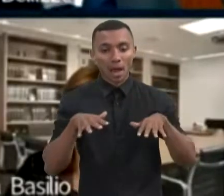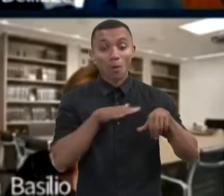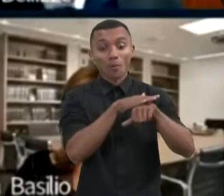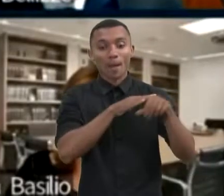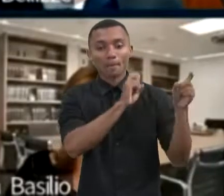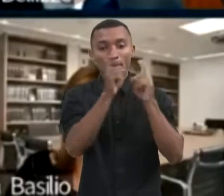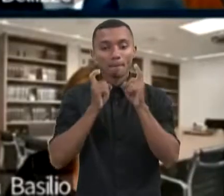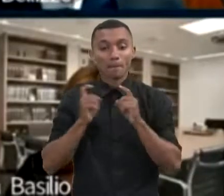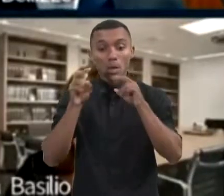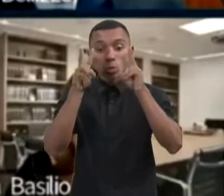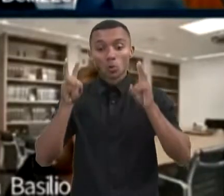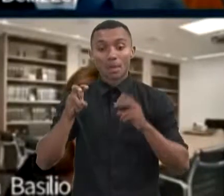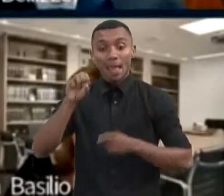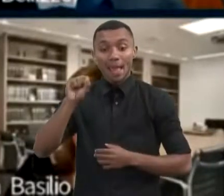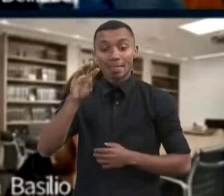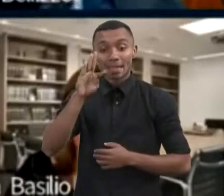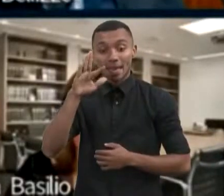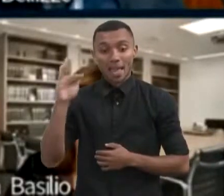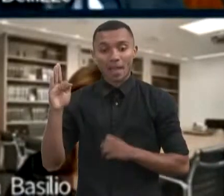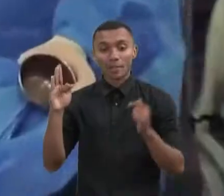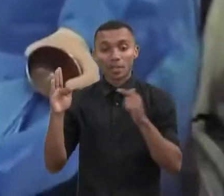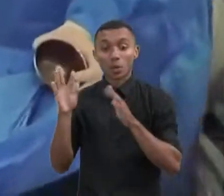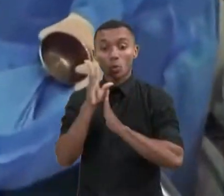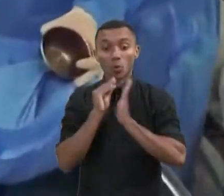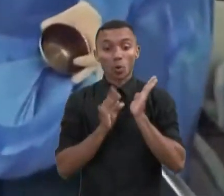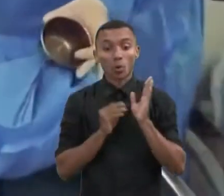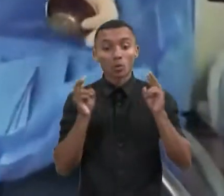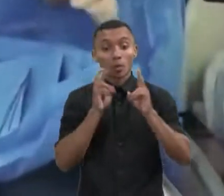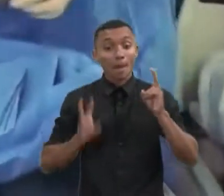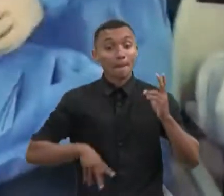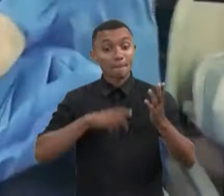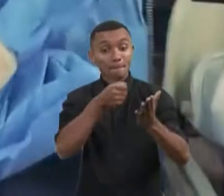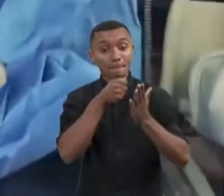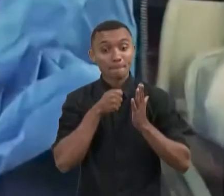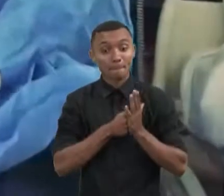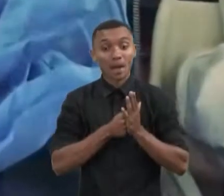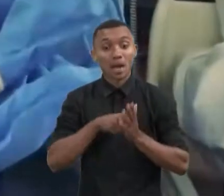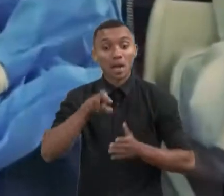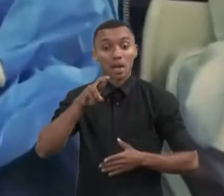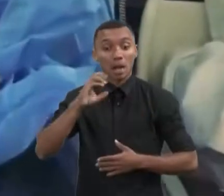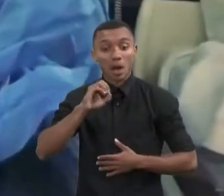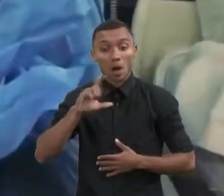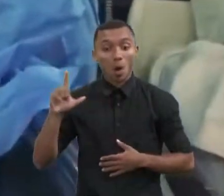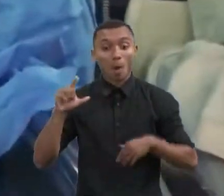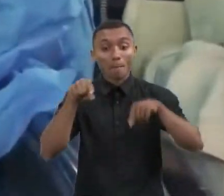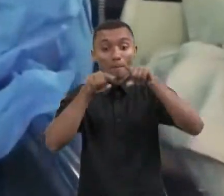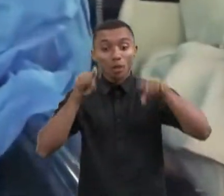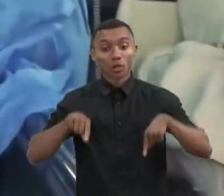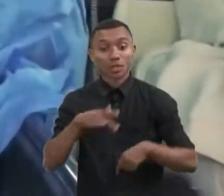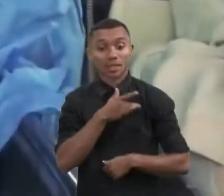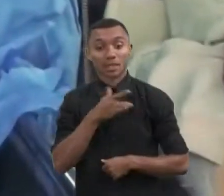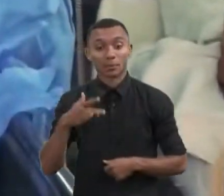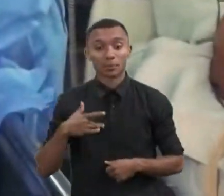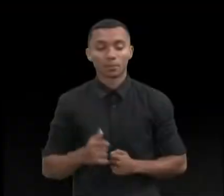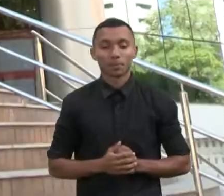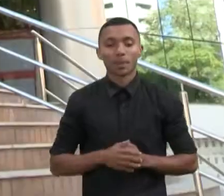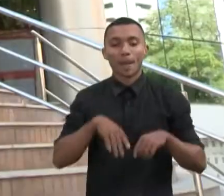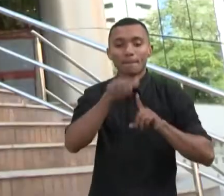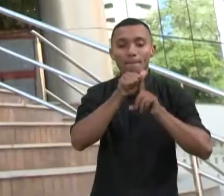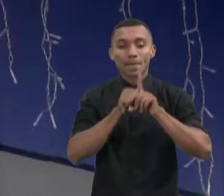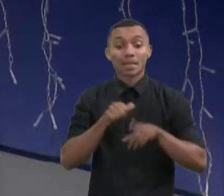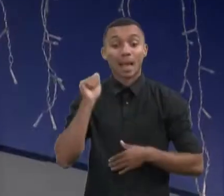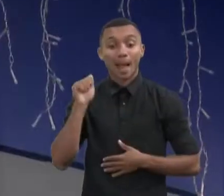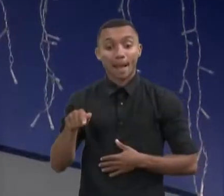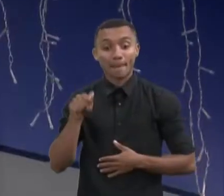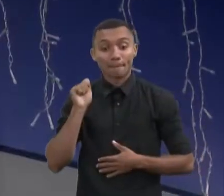do Superior Tribunal de Justiça sobre o rol taxativo de cobertura dos planos de saúde. Em abril, 8 em